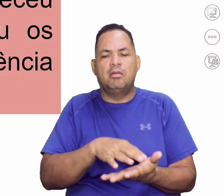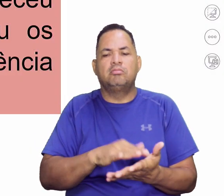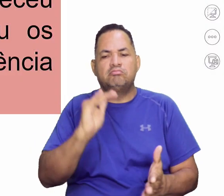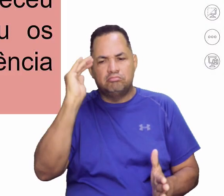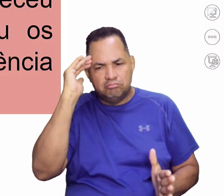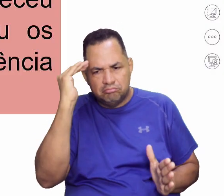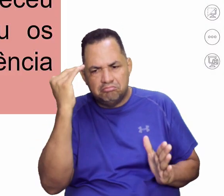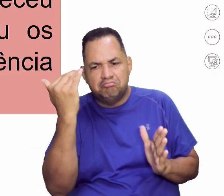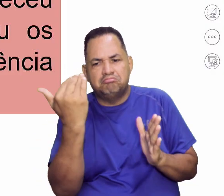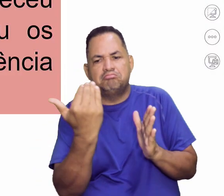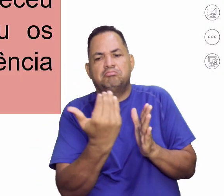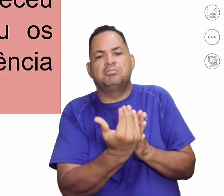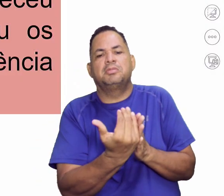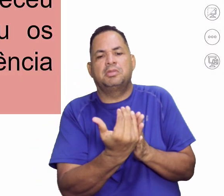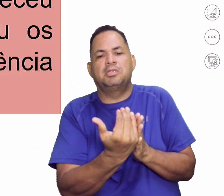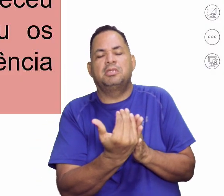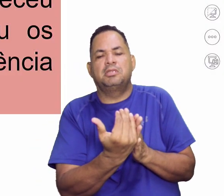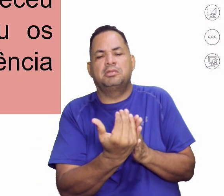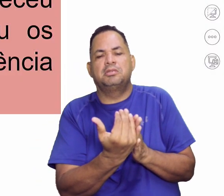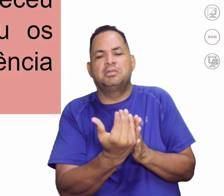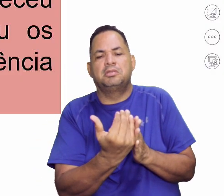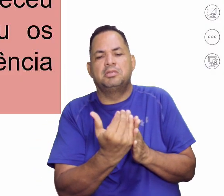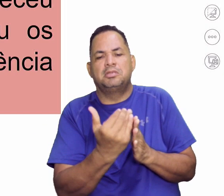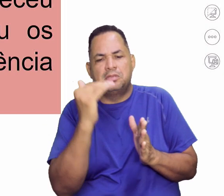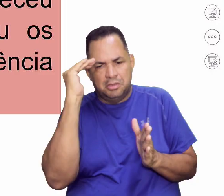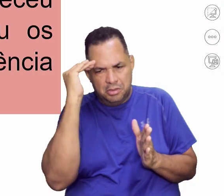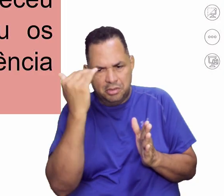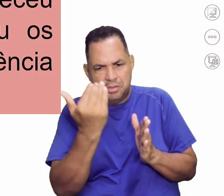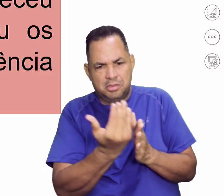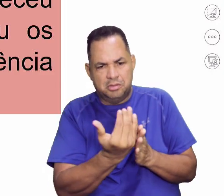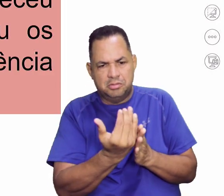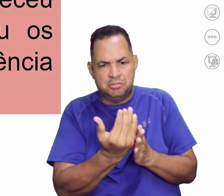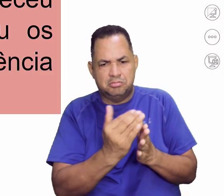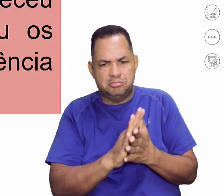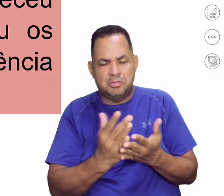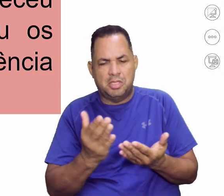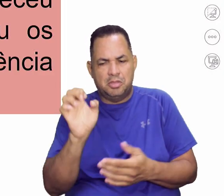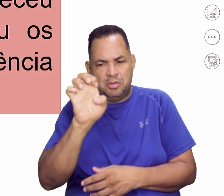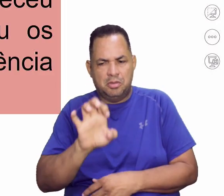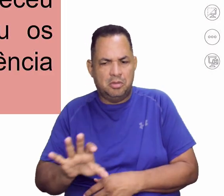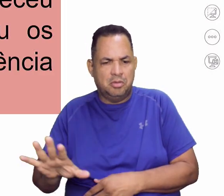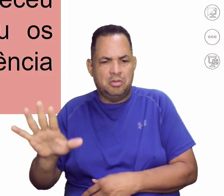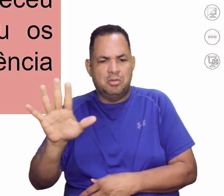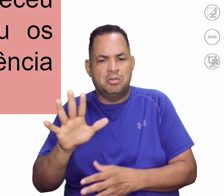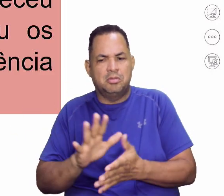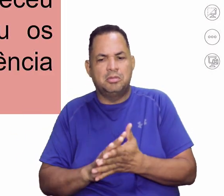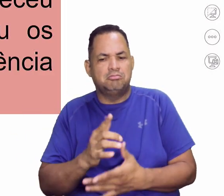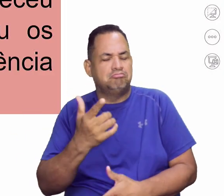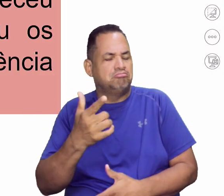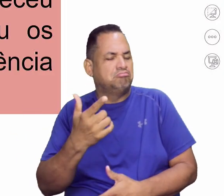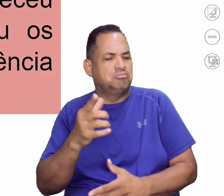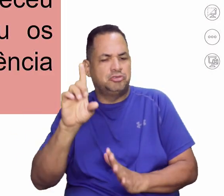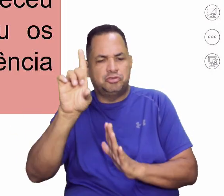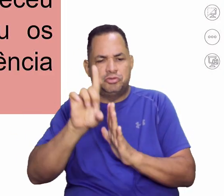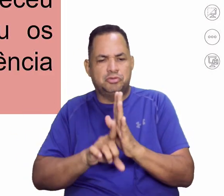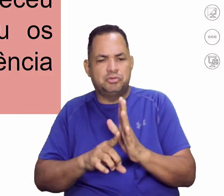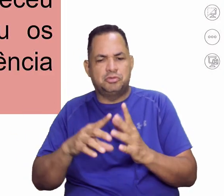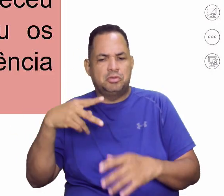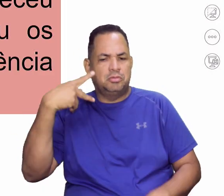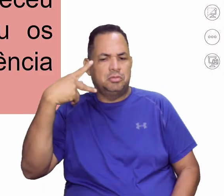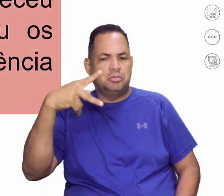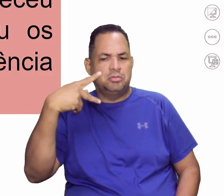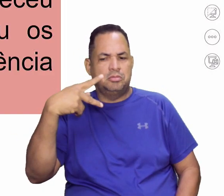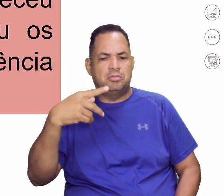ao domínio europeu sem direitos políticos. Essa contradição fortaleceu